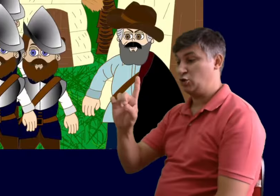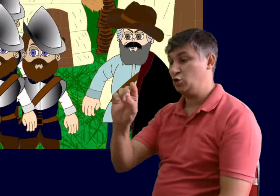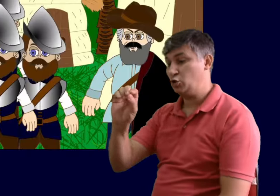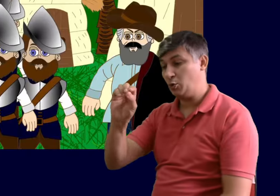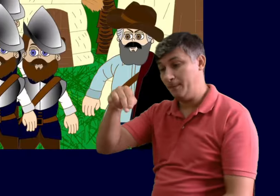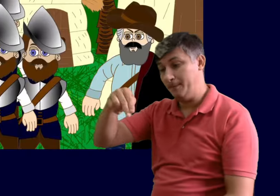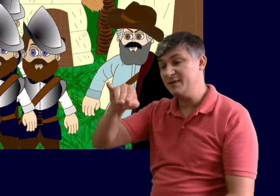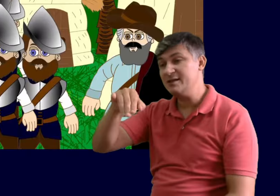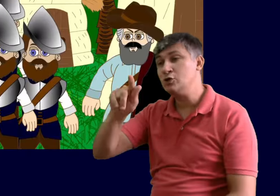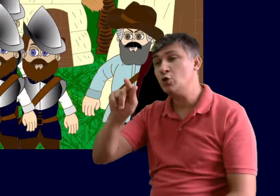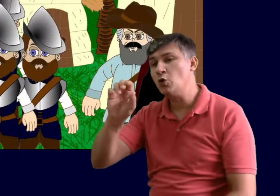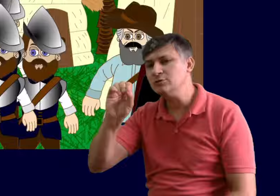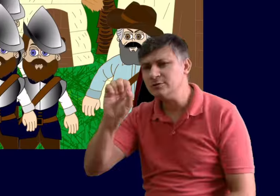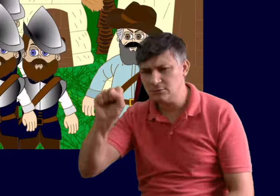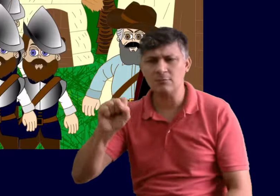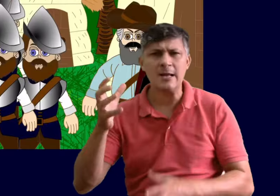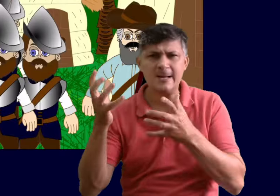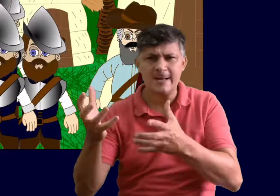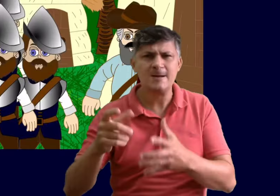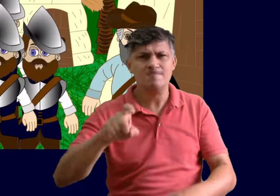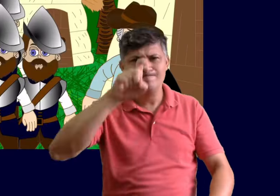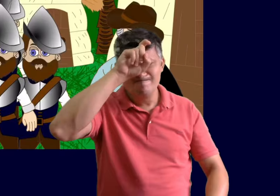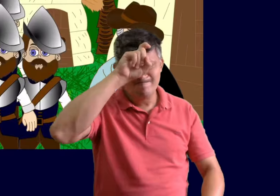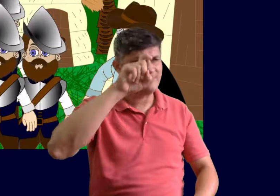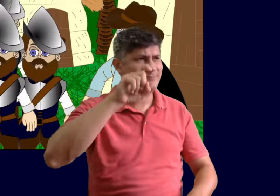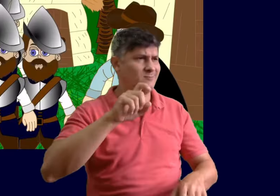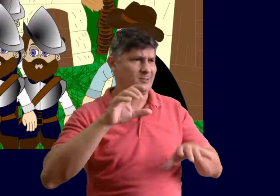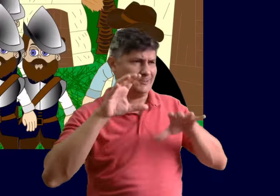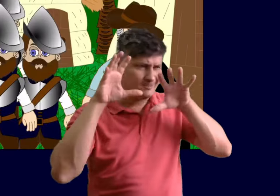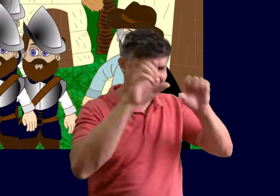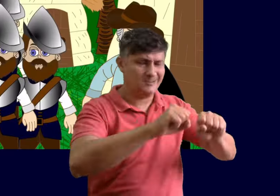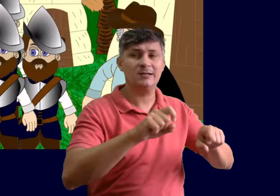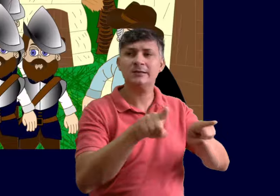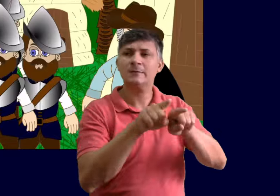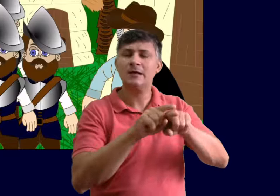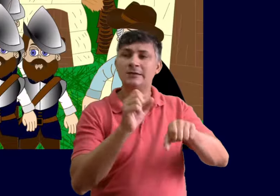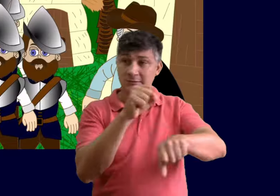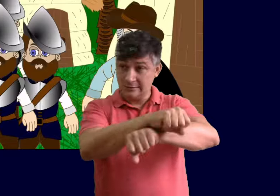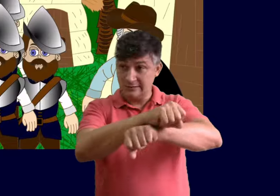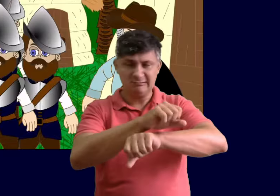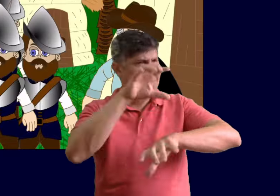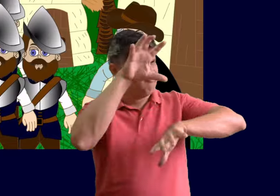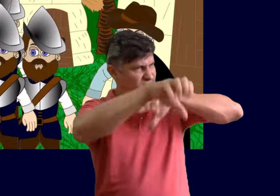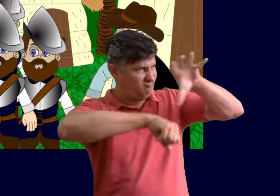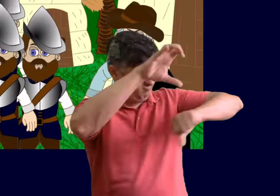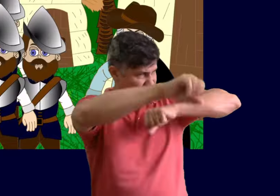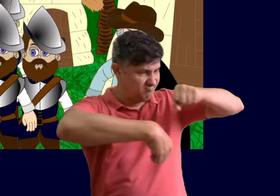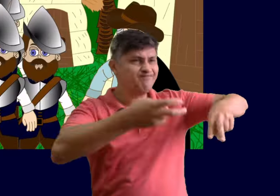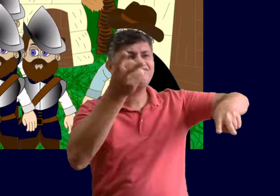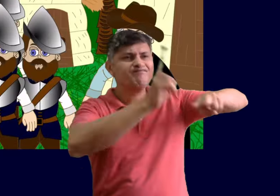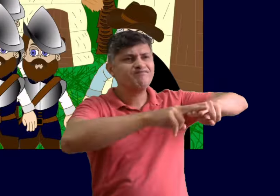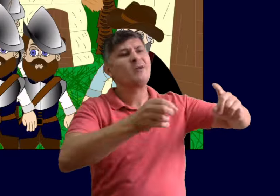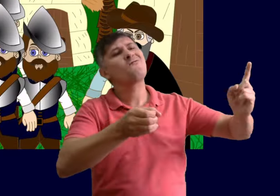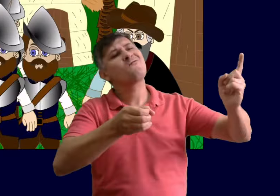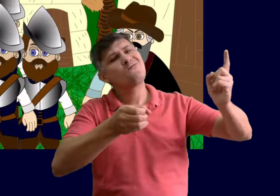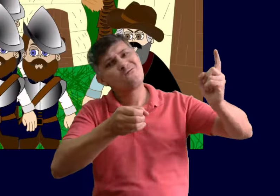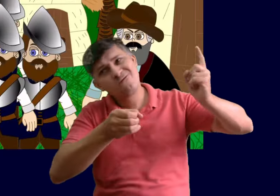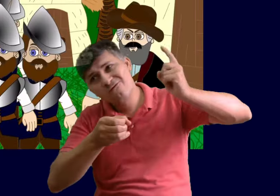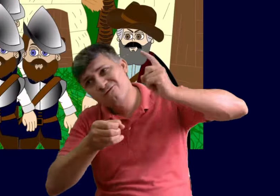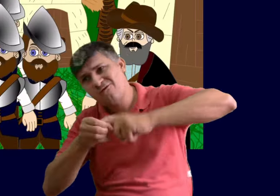Era uma galera que queria prender novamente os negros fugitivos que viviam nos quilombos e manter a